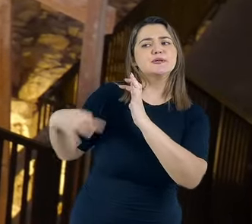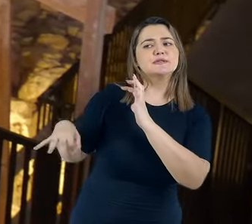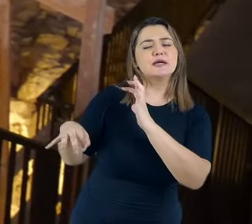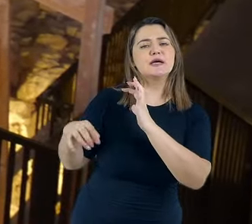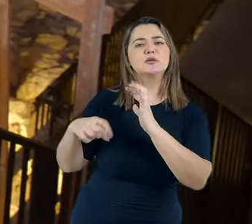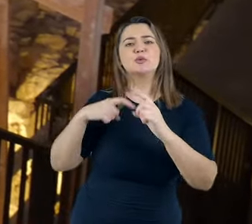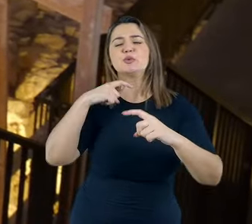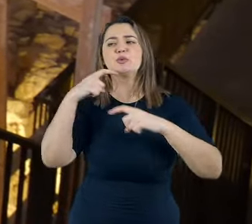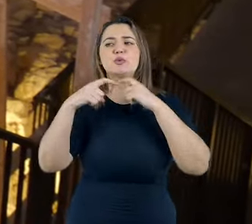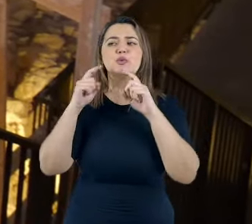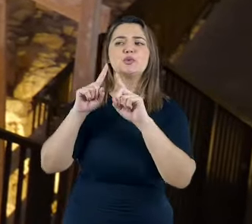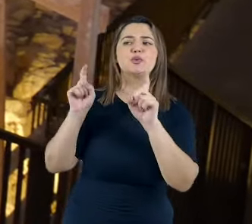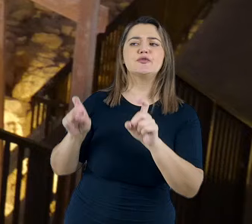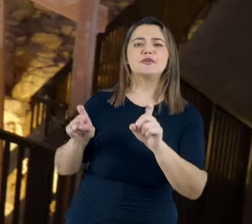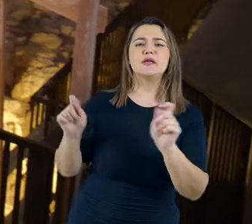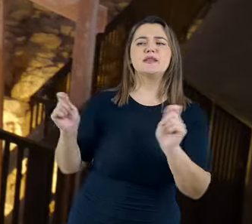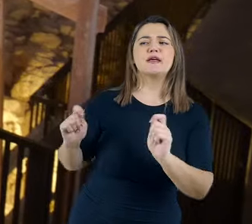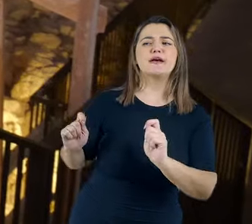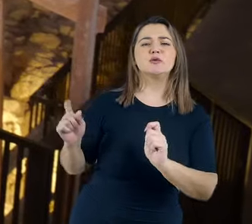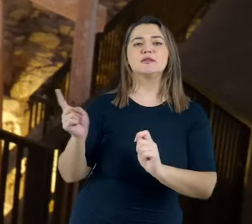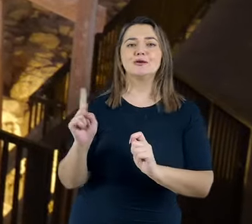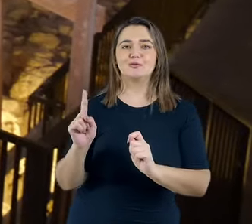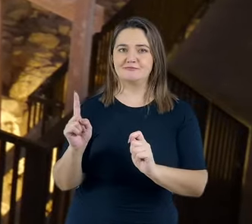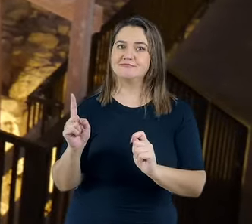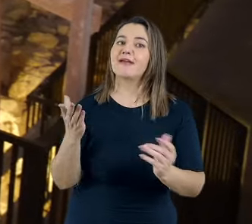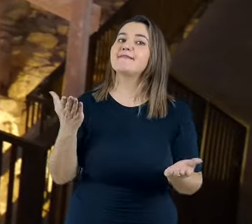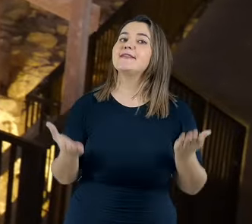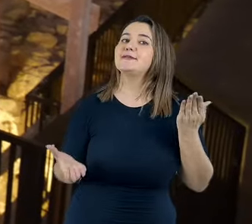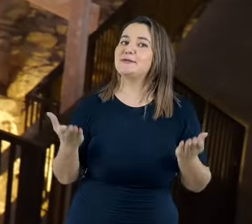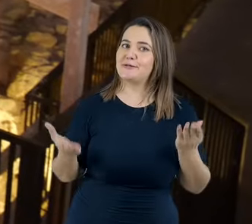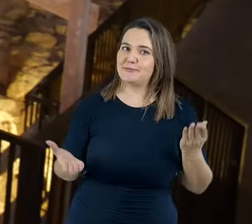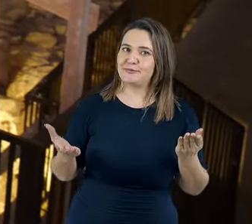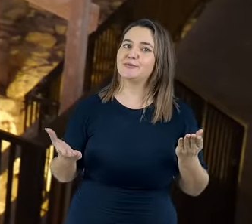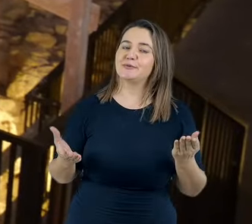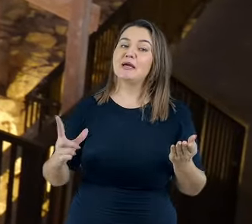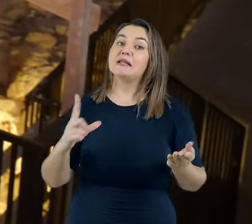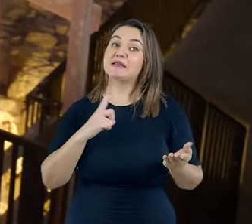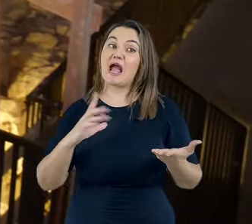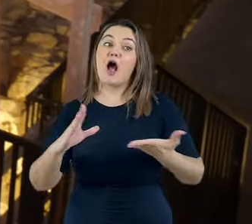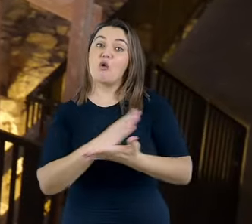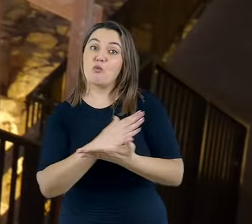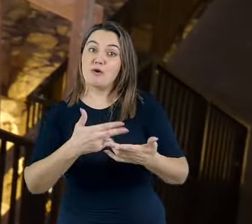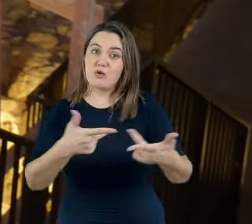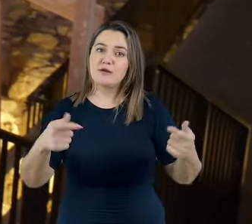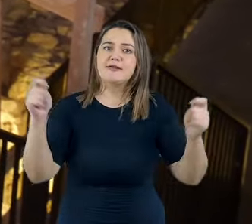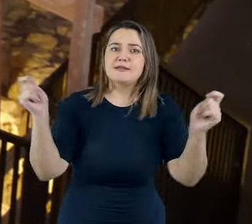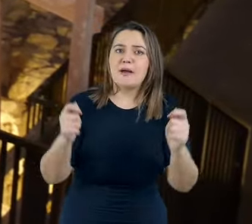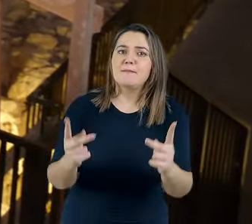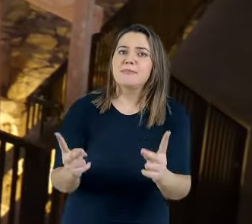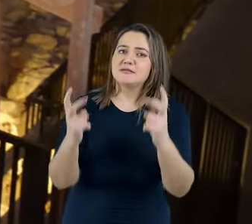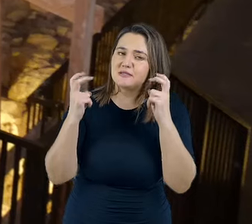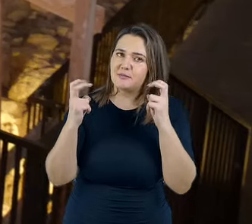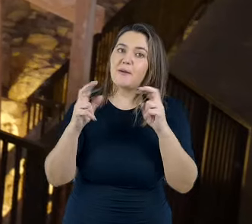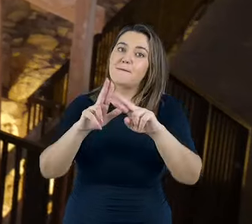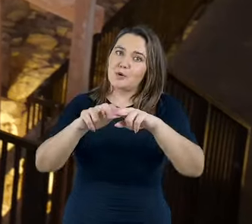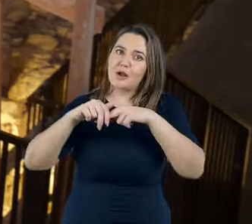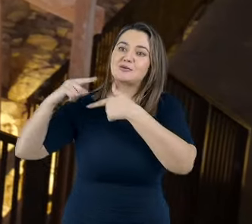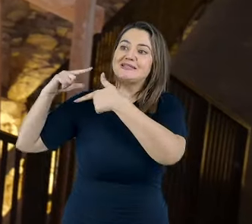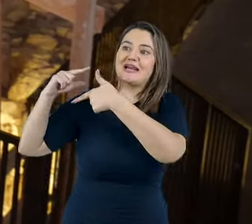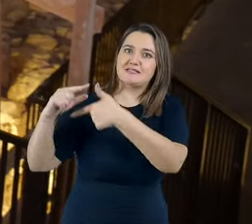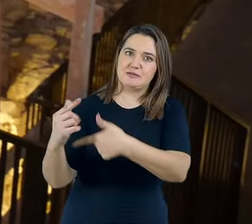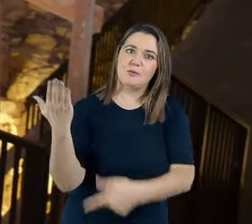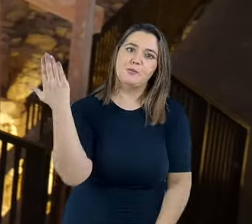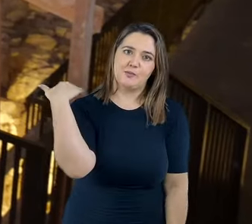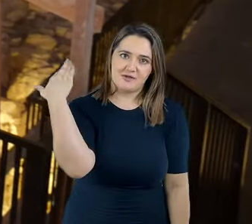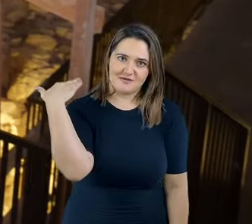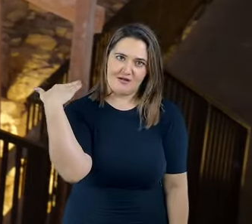de dúvida, mas possibilidade. Você percebeu? Então há elementos aqui que nós conseguimos identificar graças à